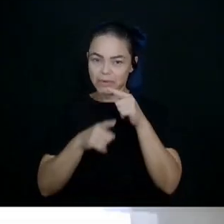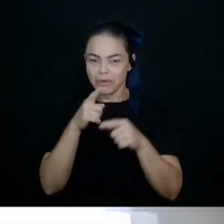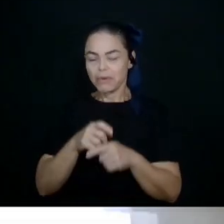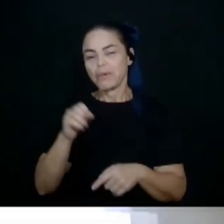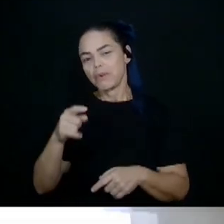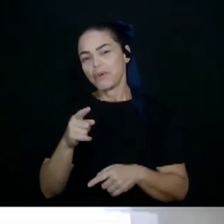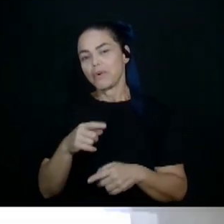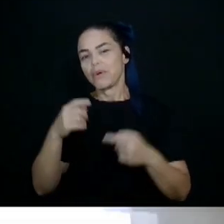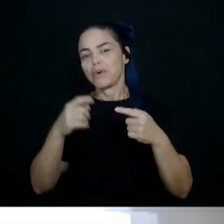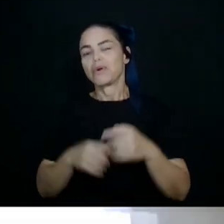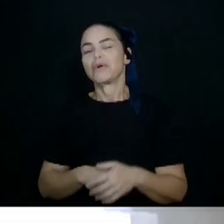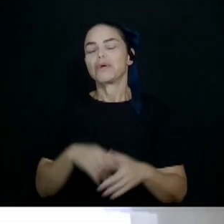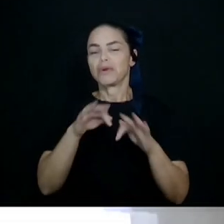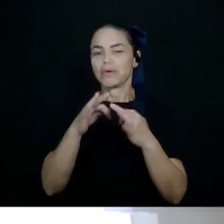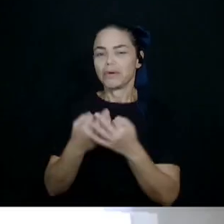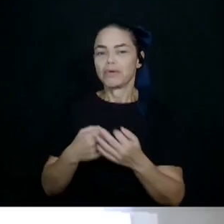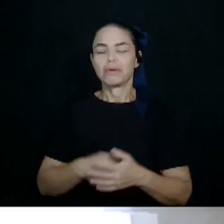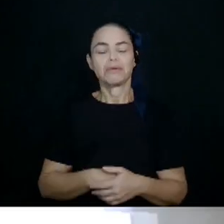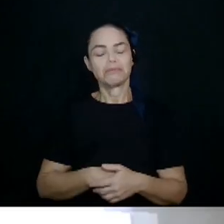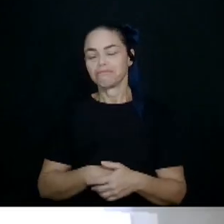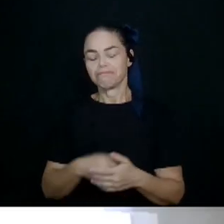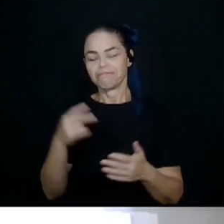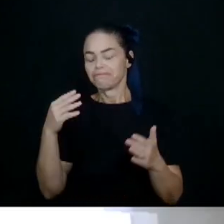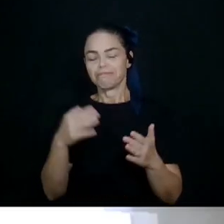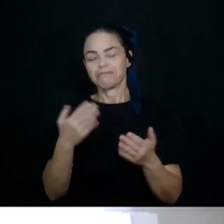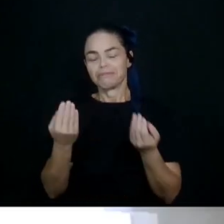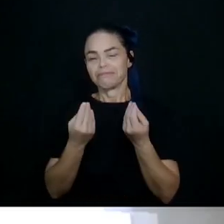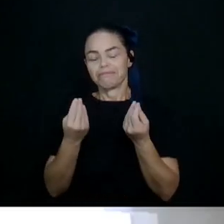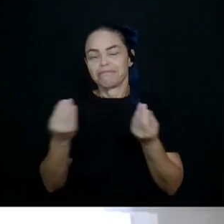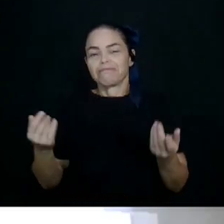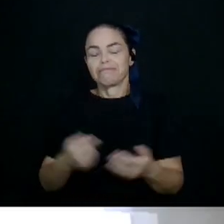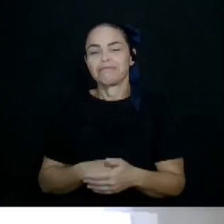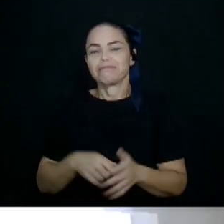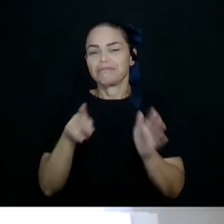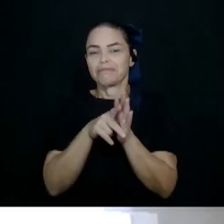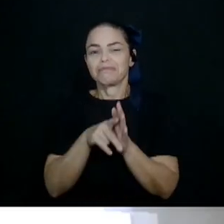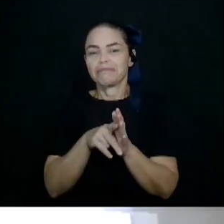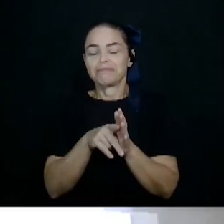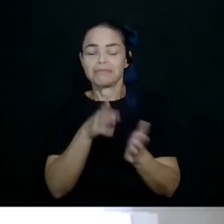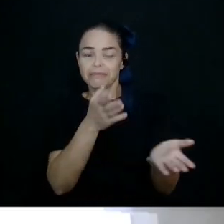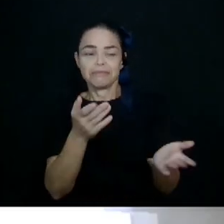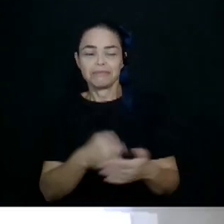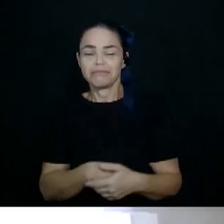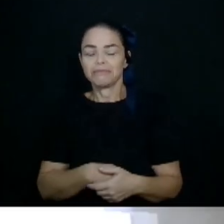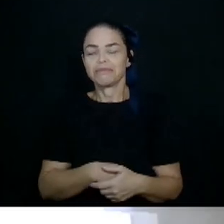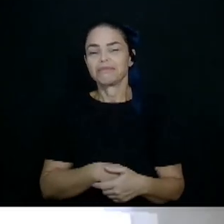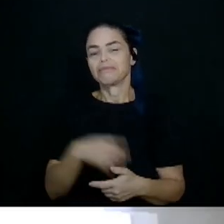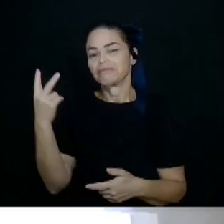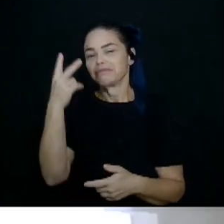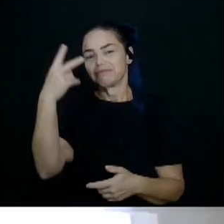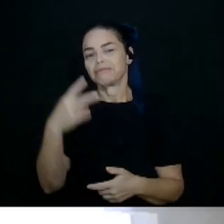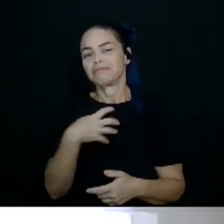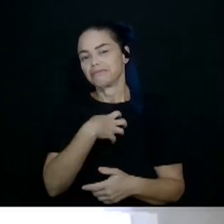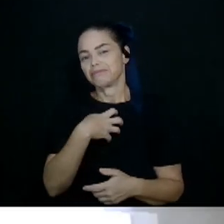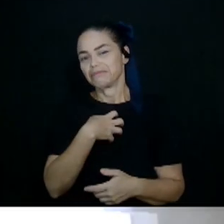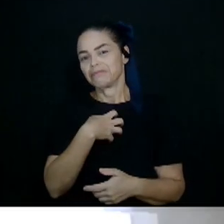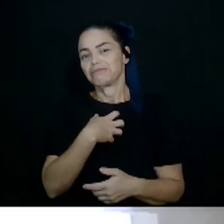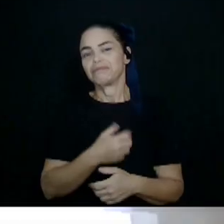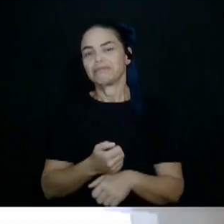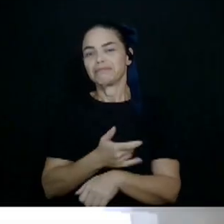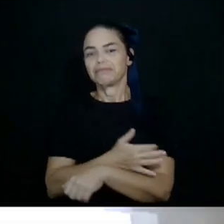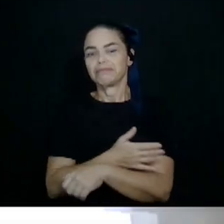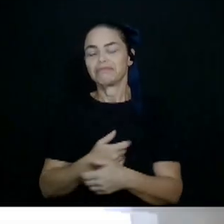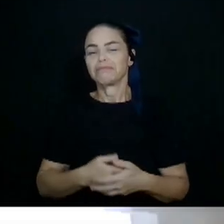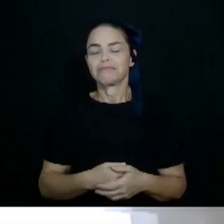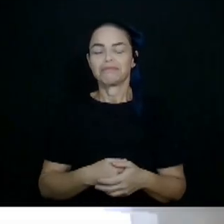o familiar, para ele aquilo não faz sentido, porque aquele pertence precisa estar ali porque tem um valor afetivo ou precisa estar ali porque em um dado momento